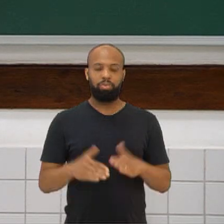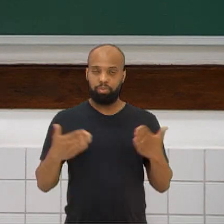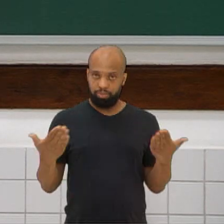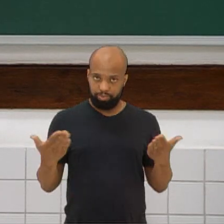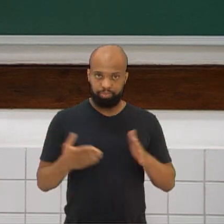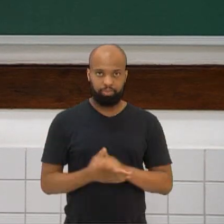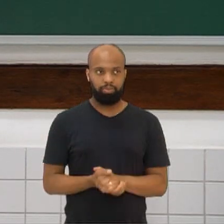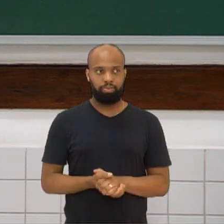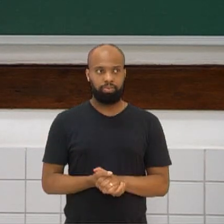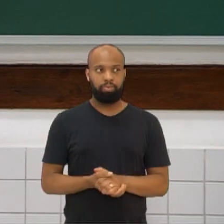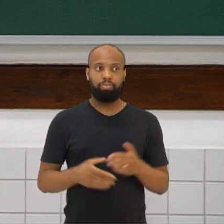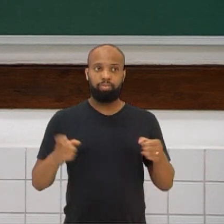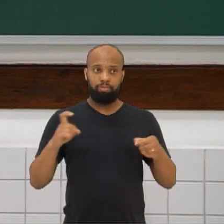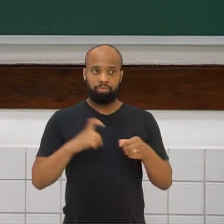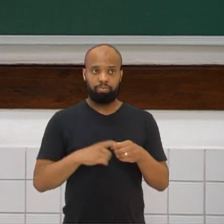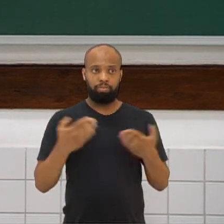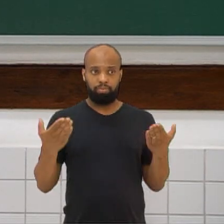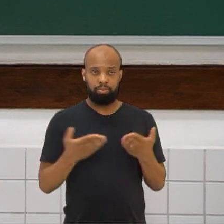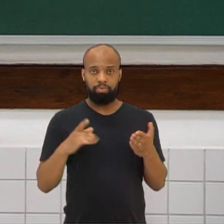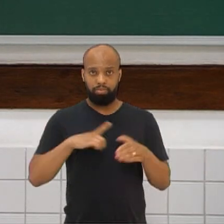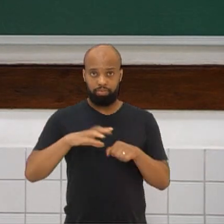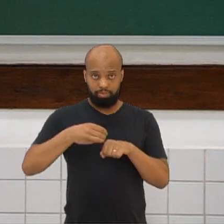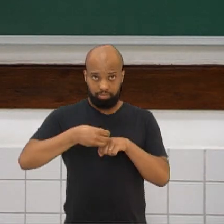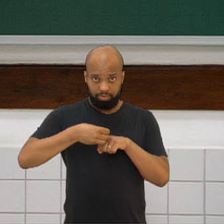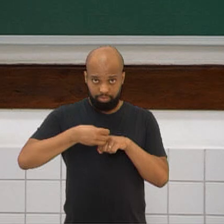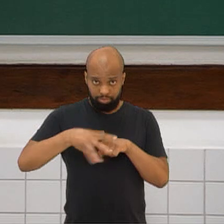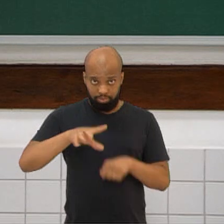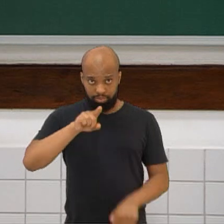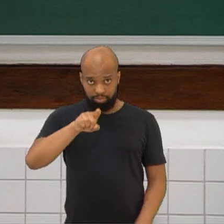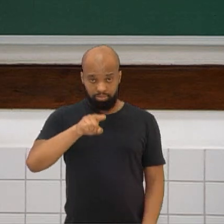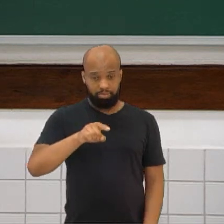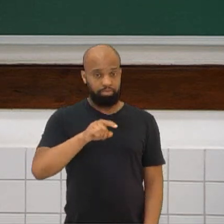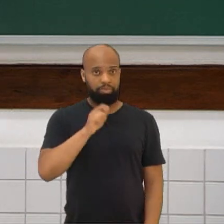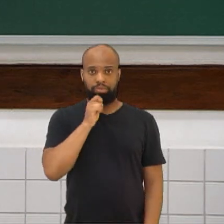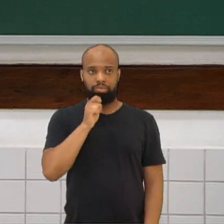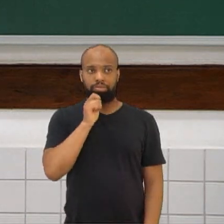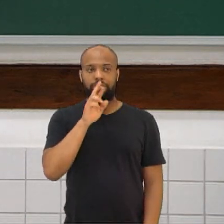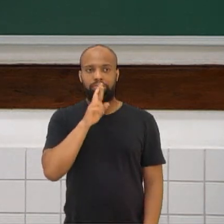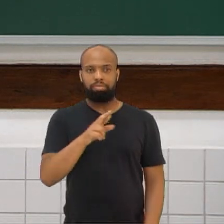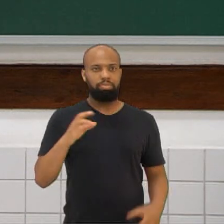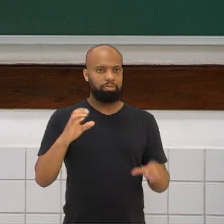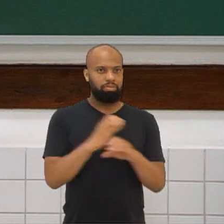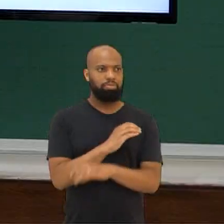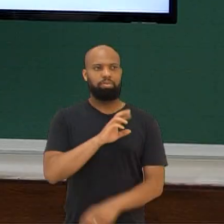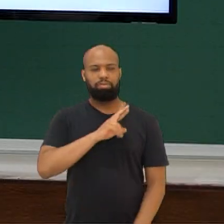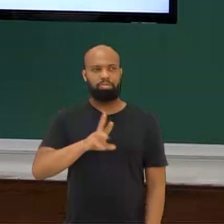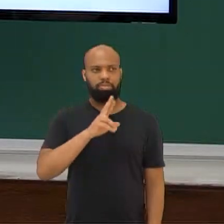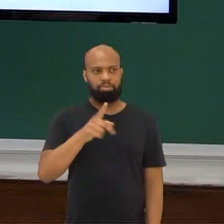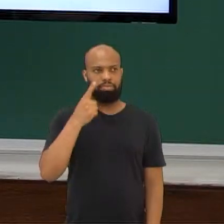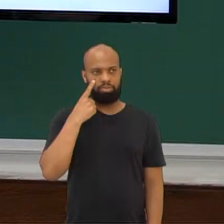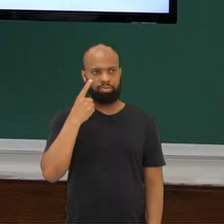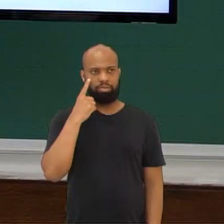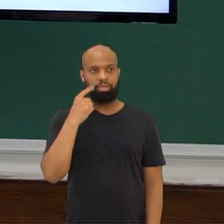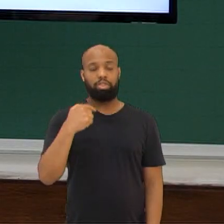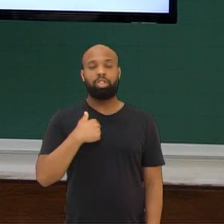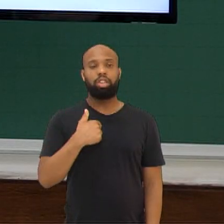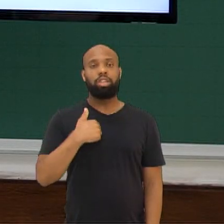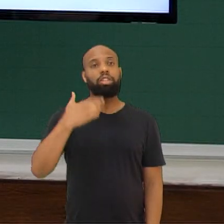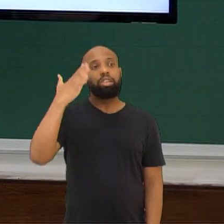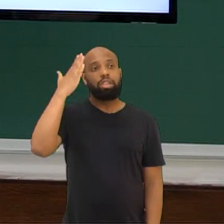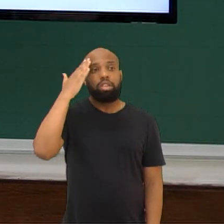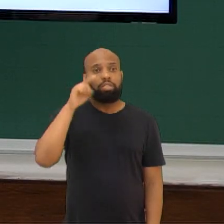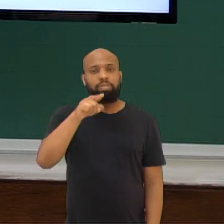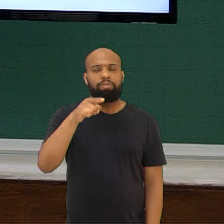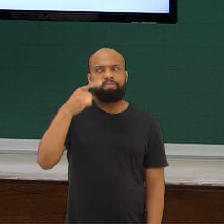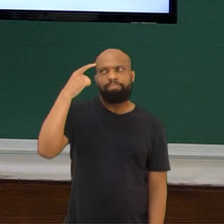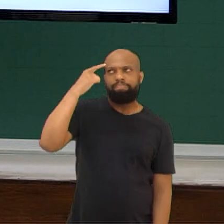Então, volto agora, vou dar uma dica para vocês, não é a solução da questão ainda. Olhem aqui, eu sei que vocês devem